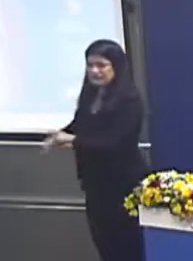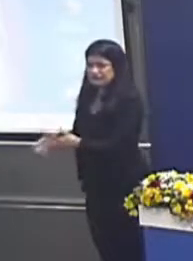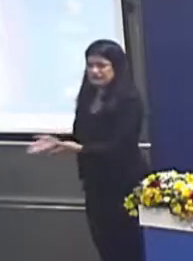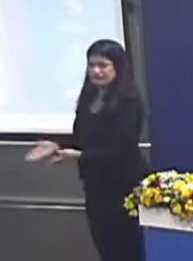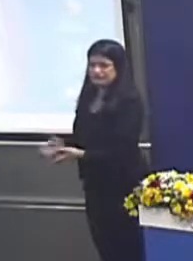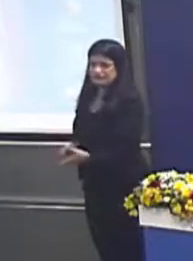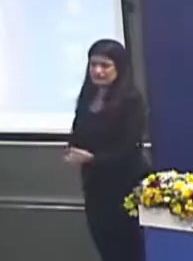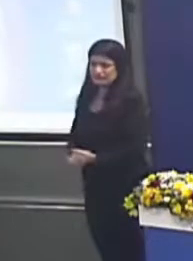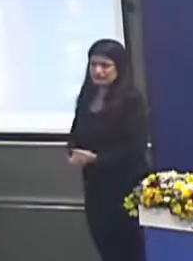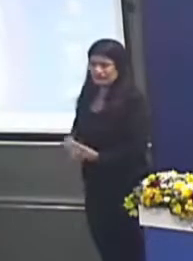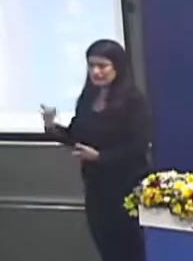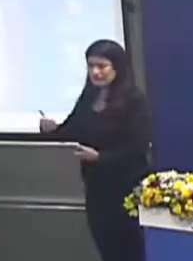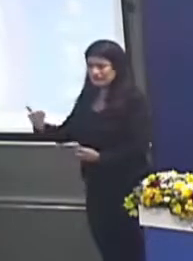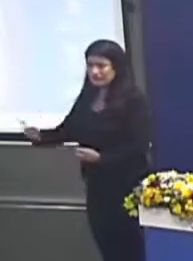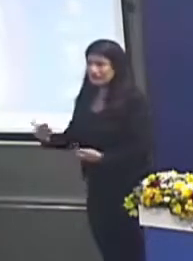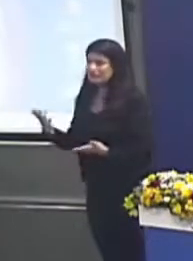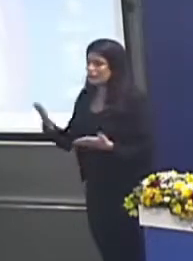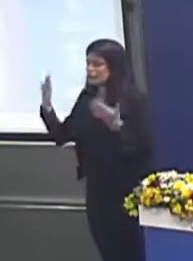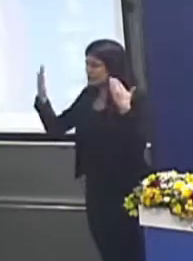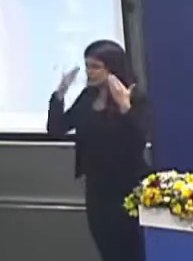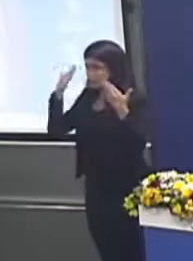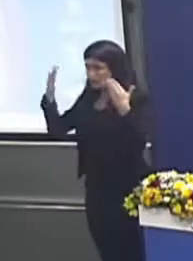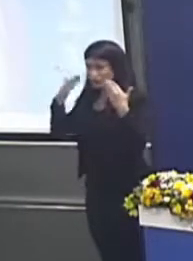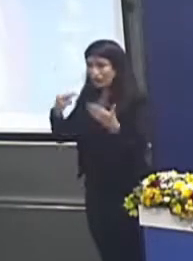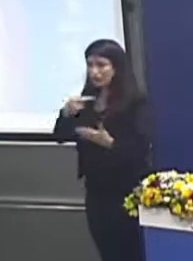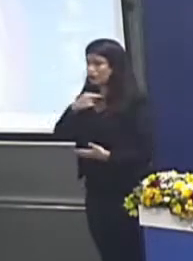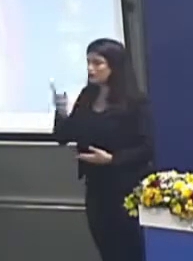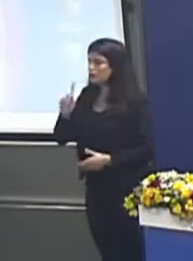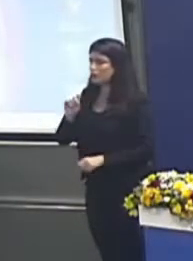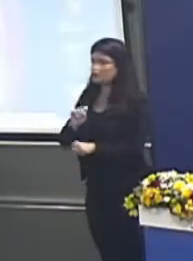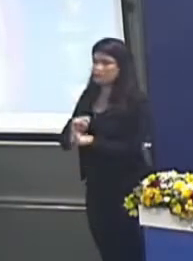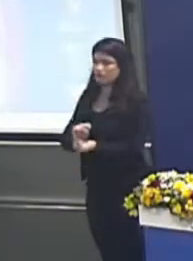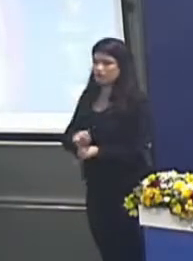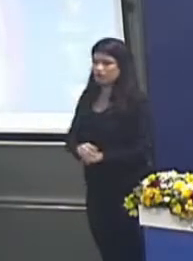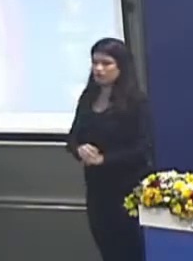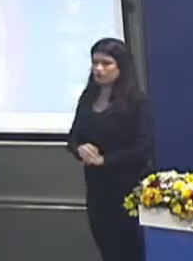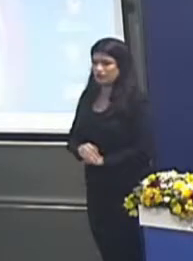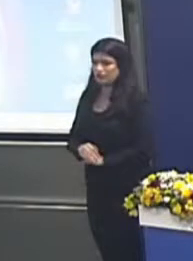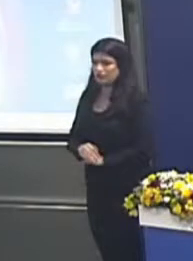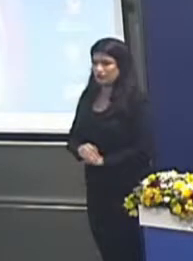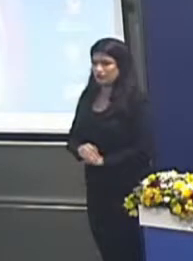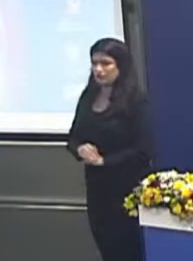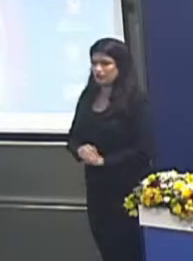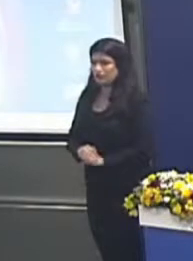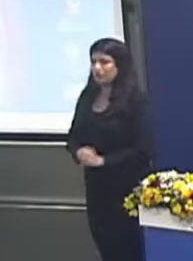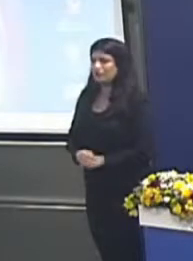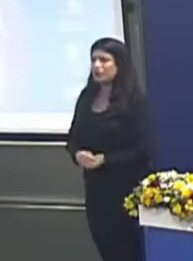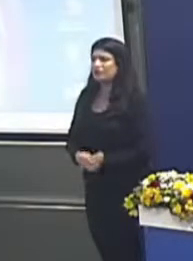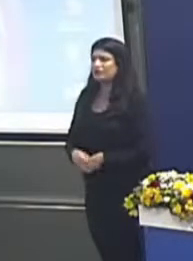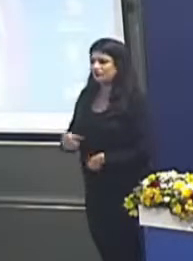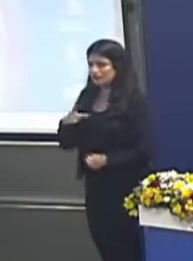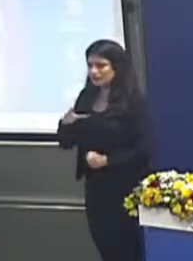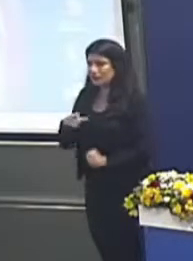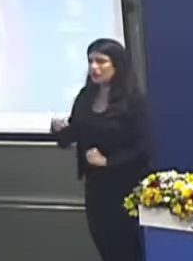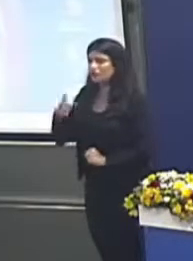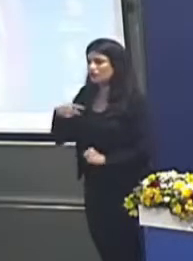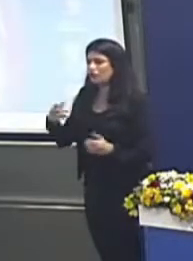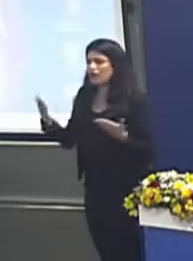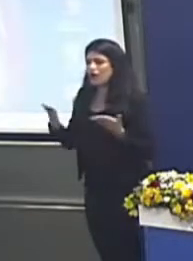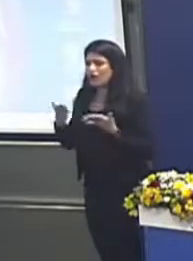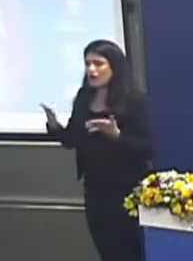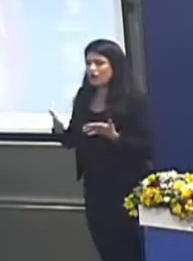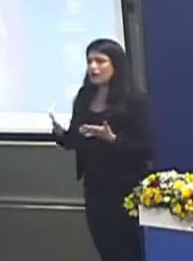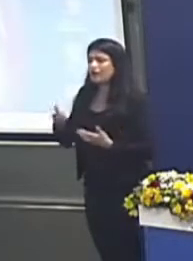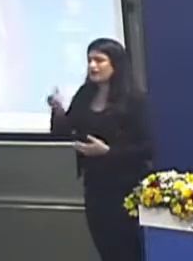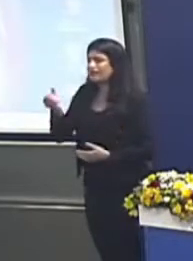violentadas dioturnamente, a psicologia não pode descansar. Então, a gente tem, agora,